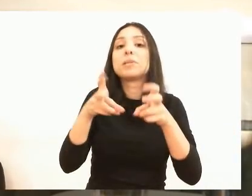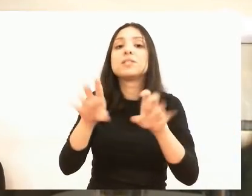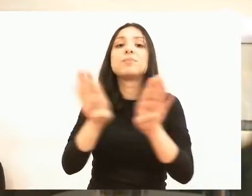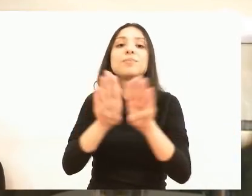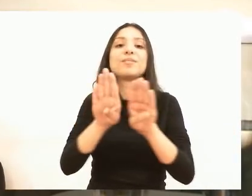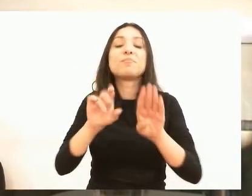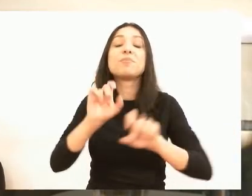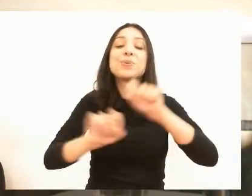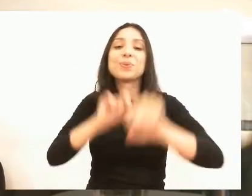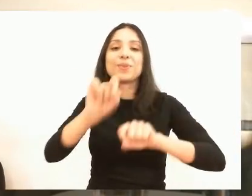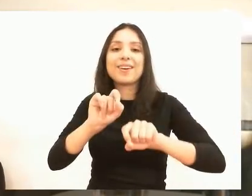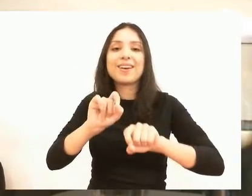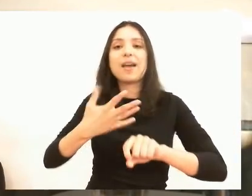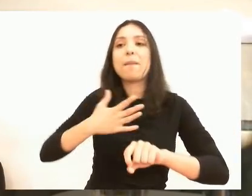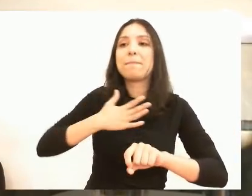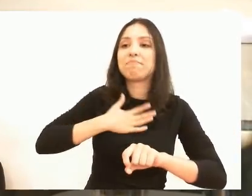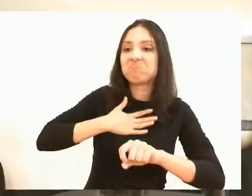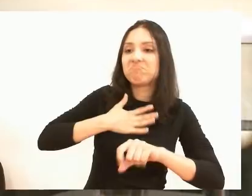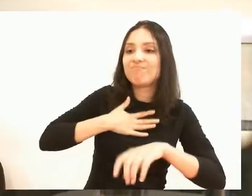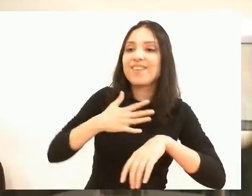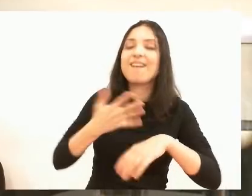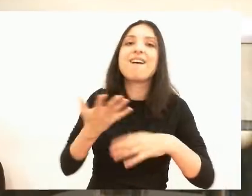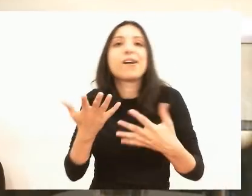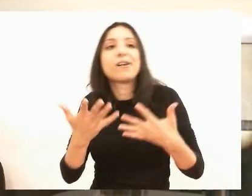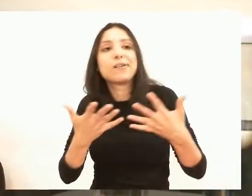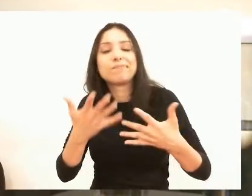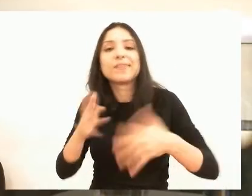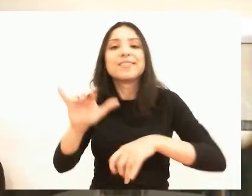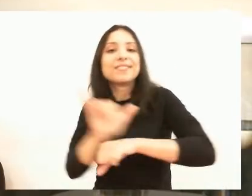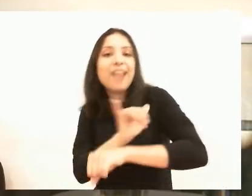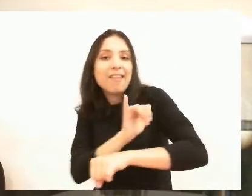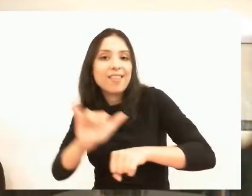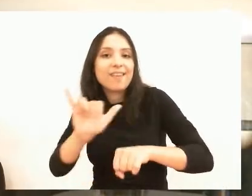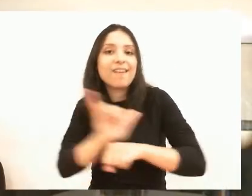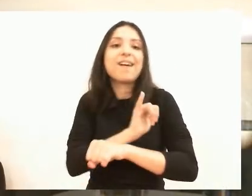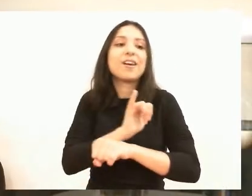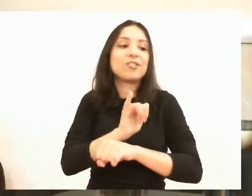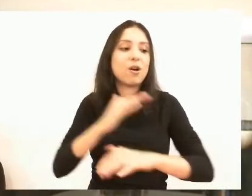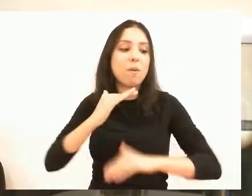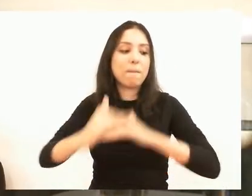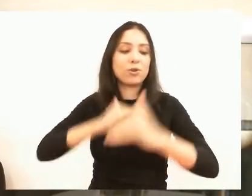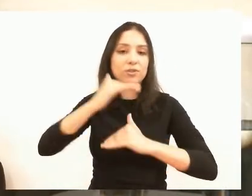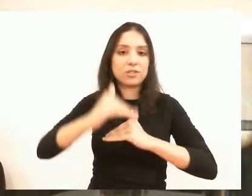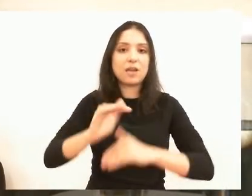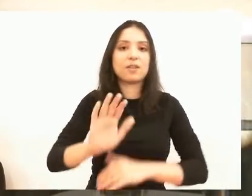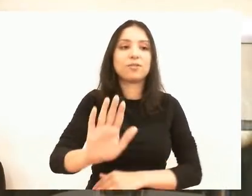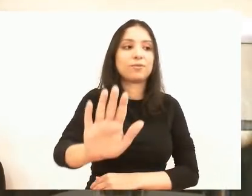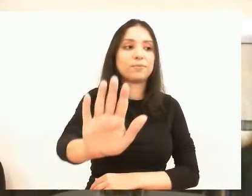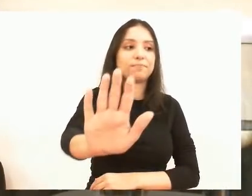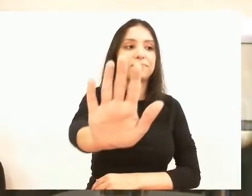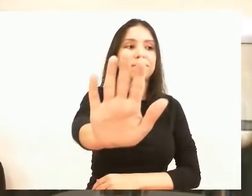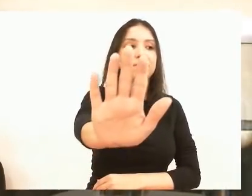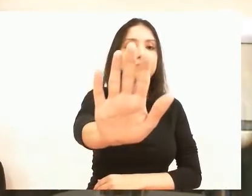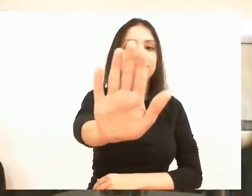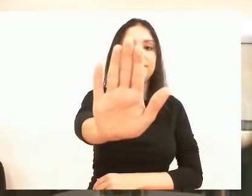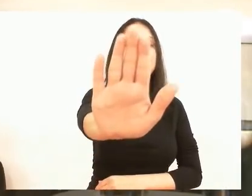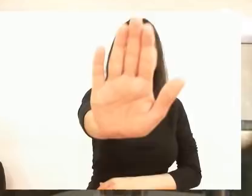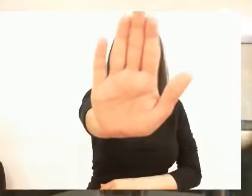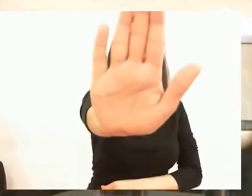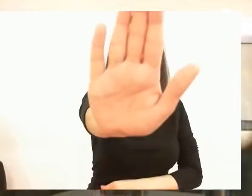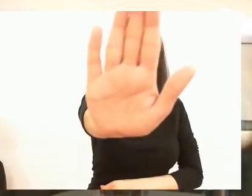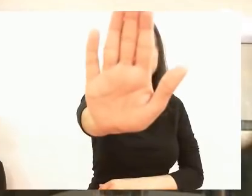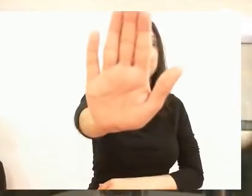a minha o meu a minhas meu processo didático ele ficou alimentado